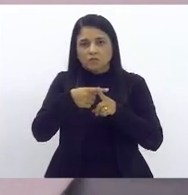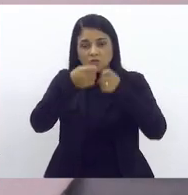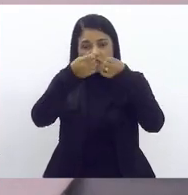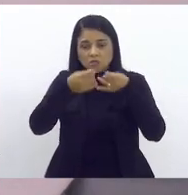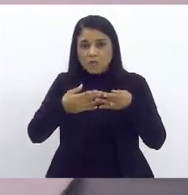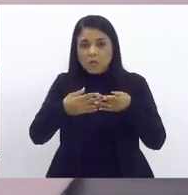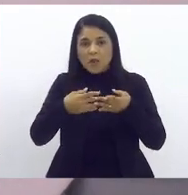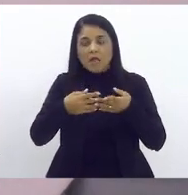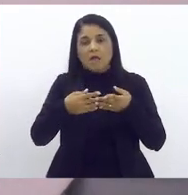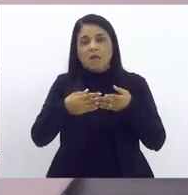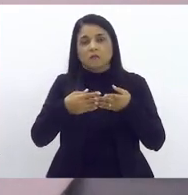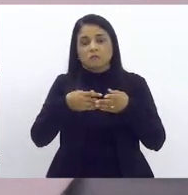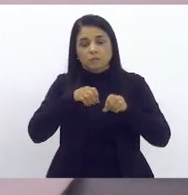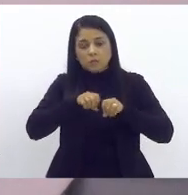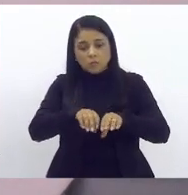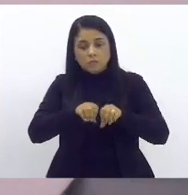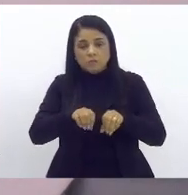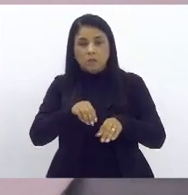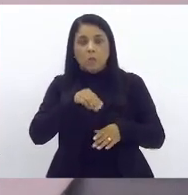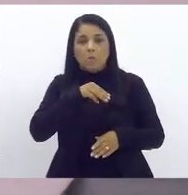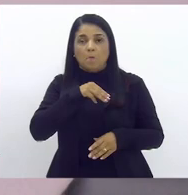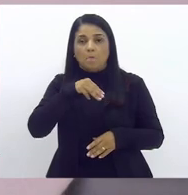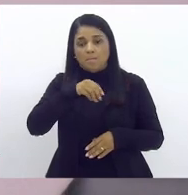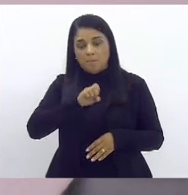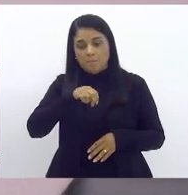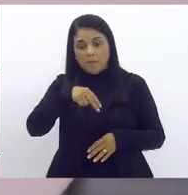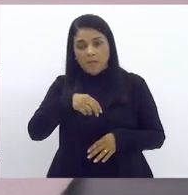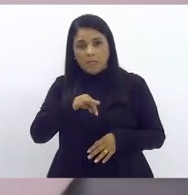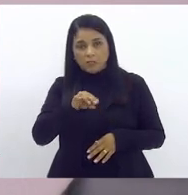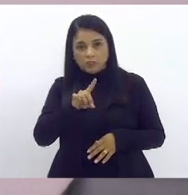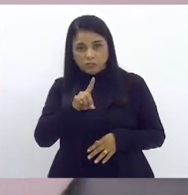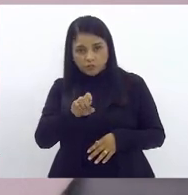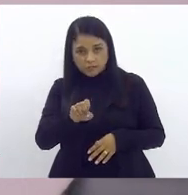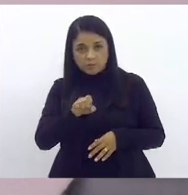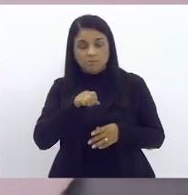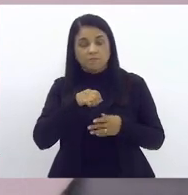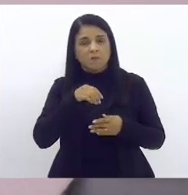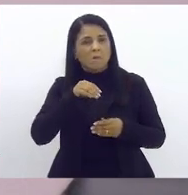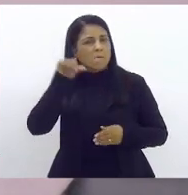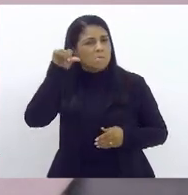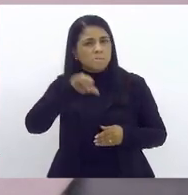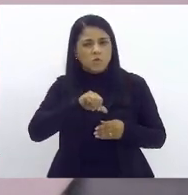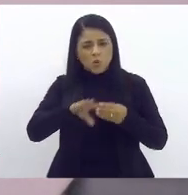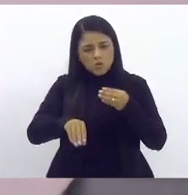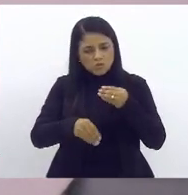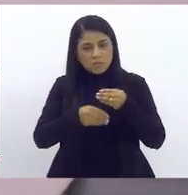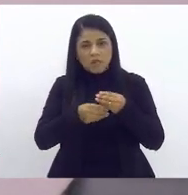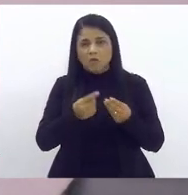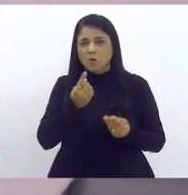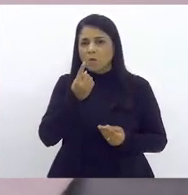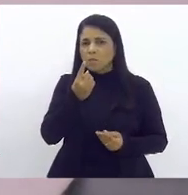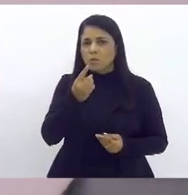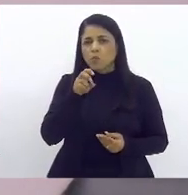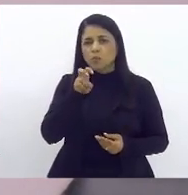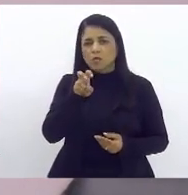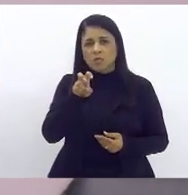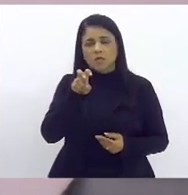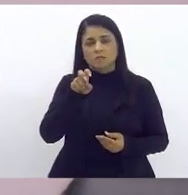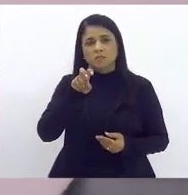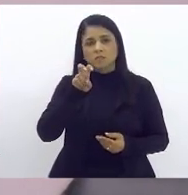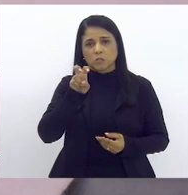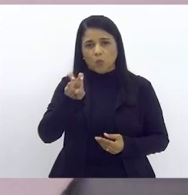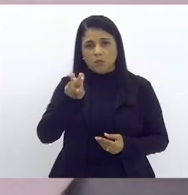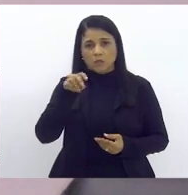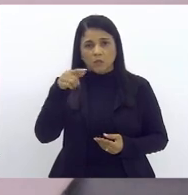Temos hoje um dos piores salários do Rio de Janeiro, com 1.552, carga horária de 8